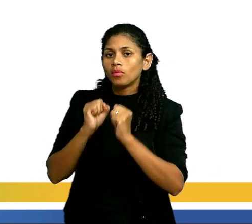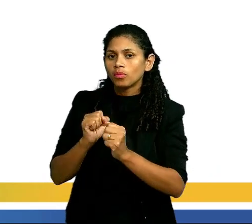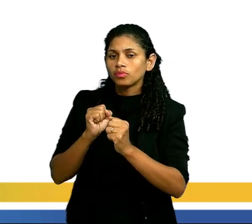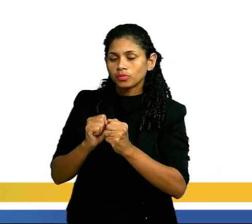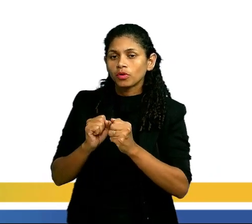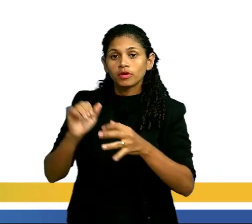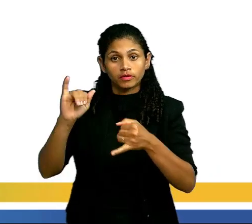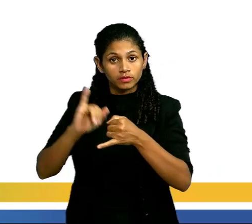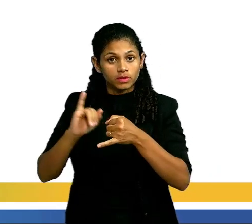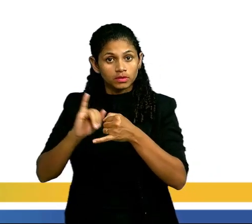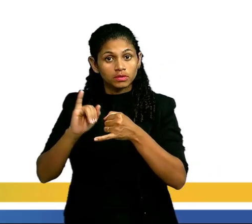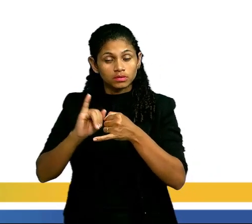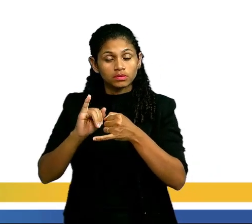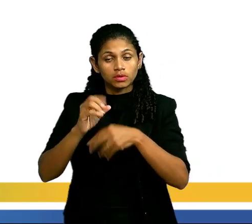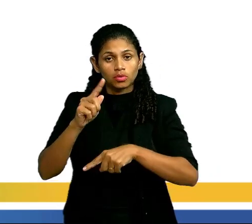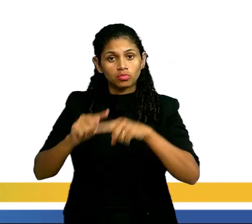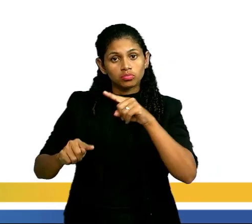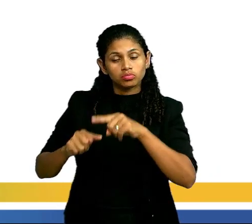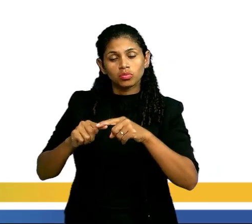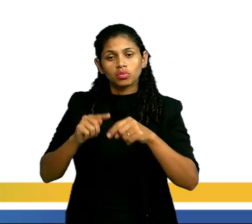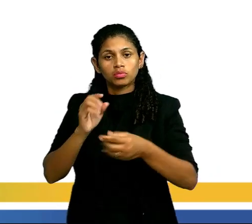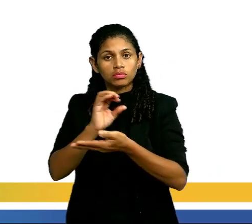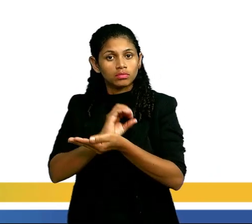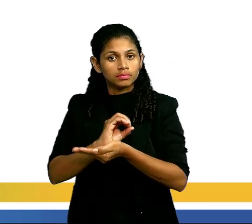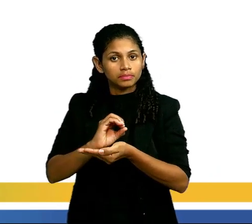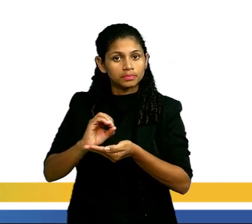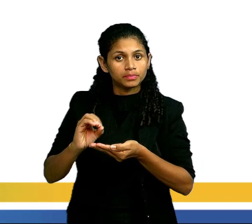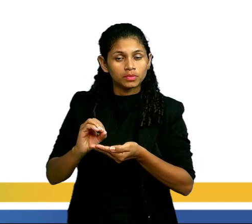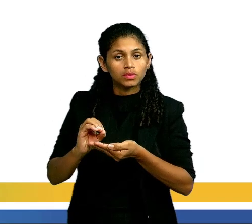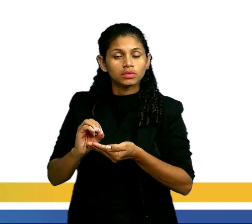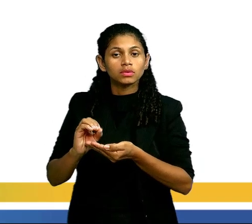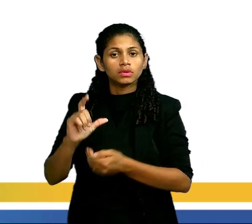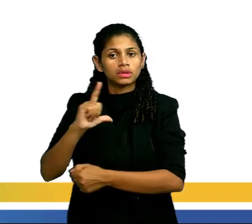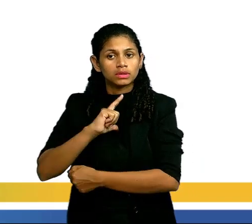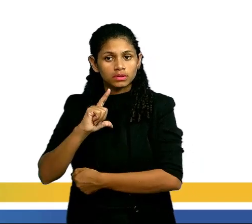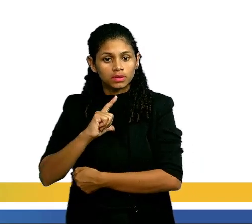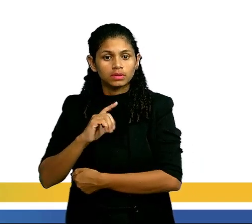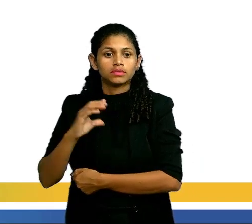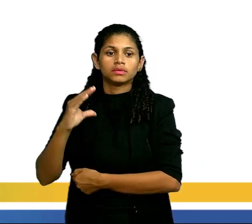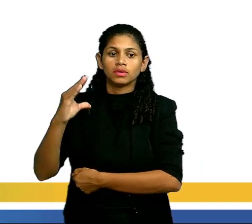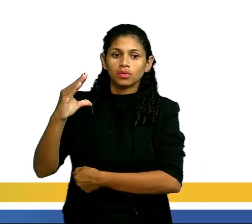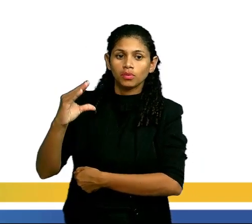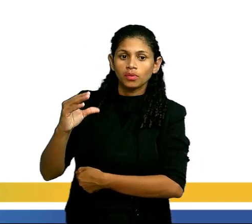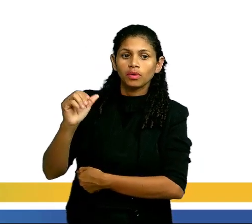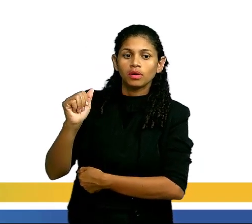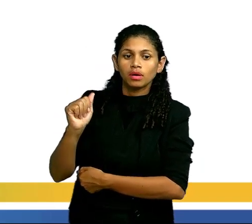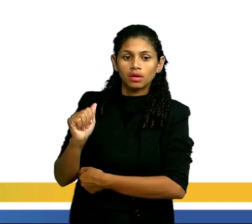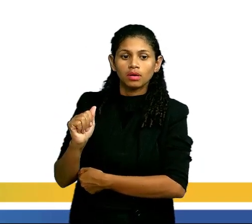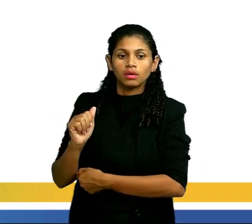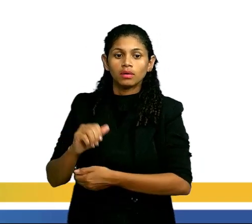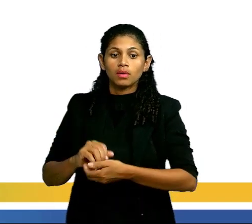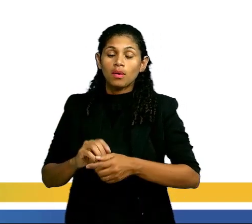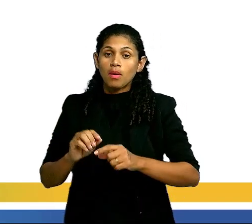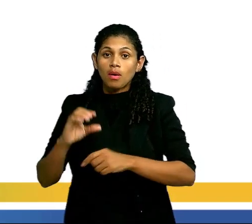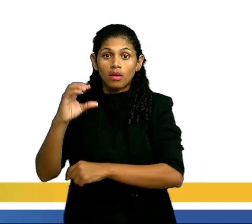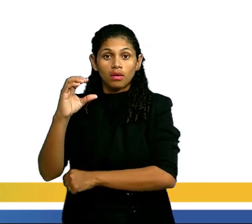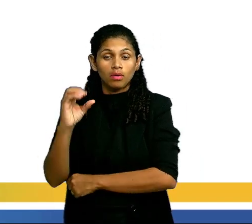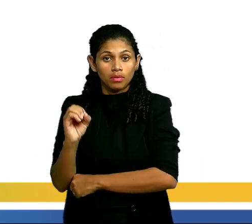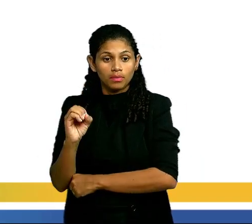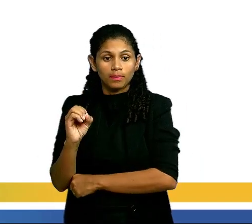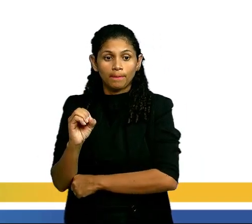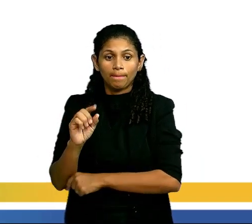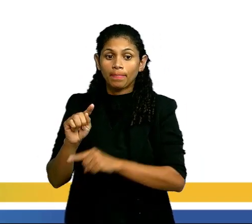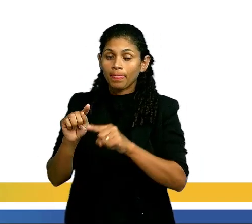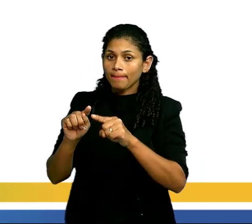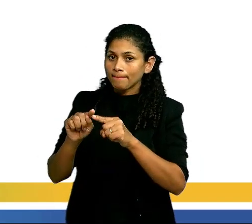que majoritariamente um composto orgânico seja constituído de carbono. Mas nem todo composto que tem